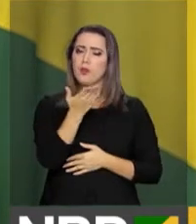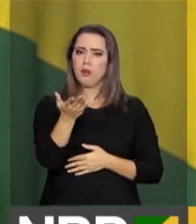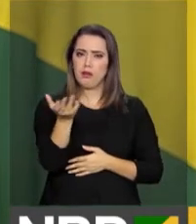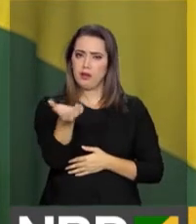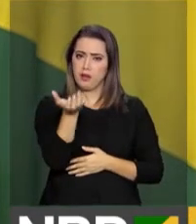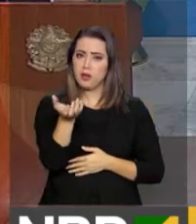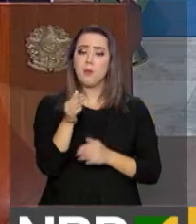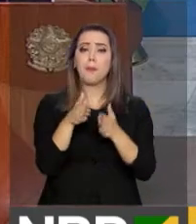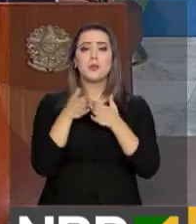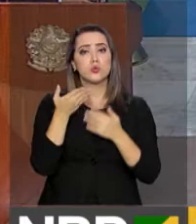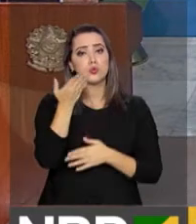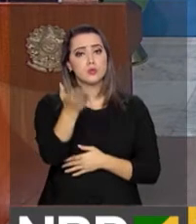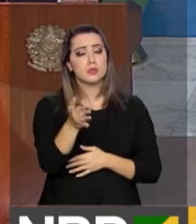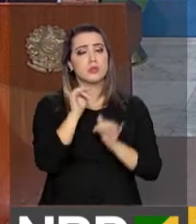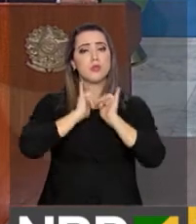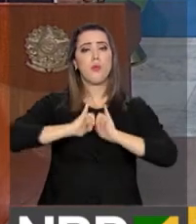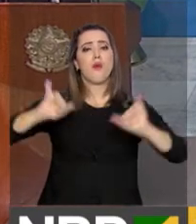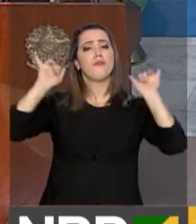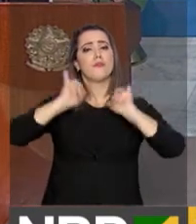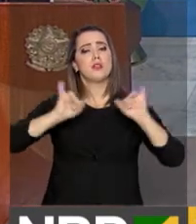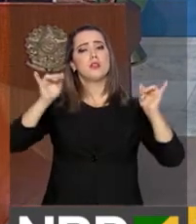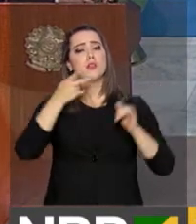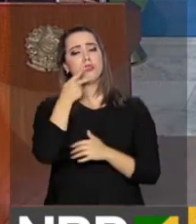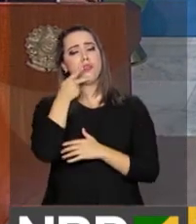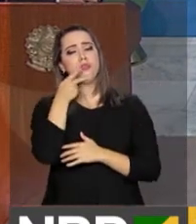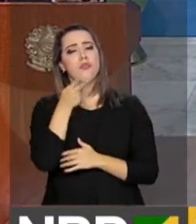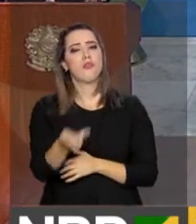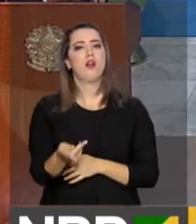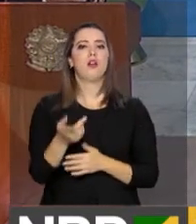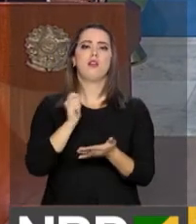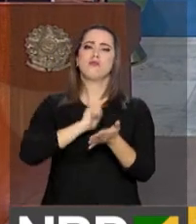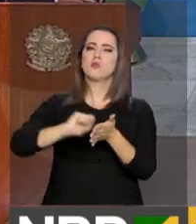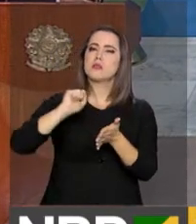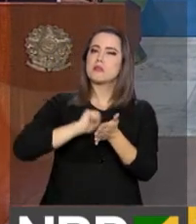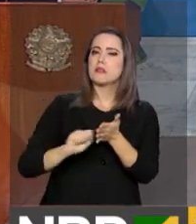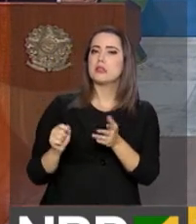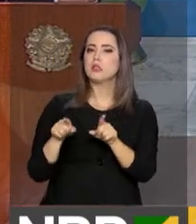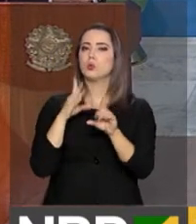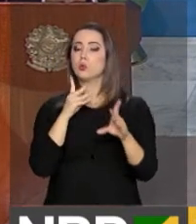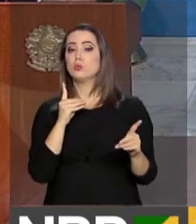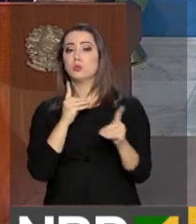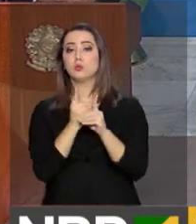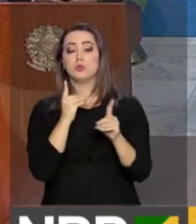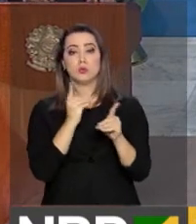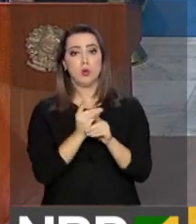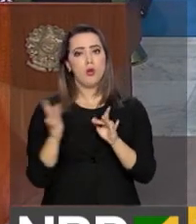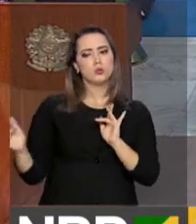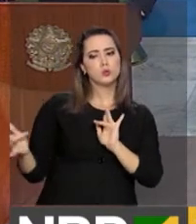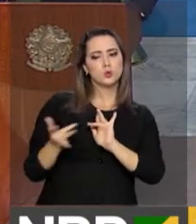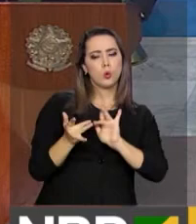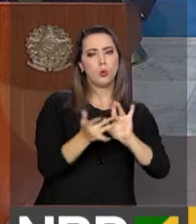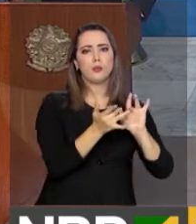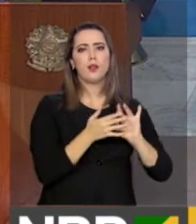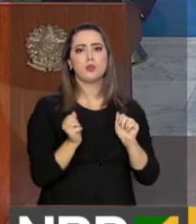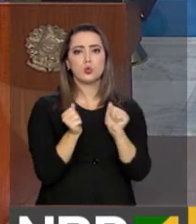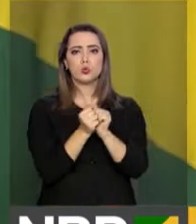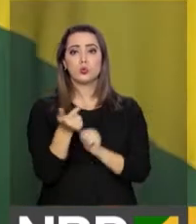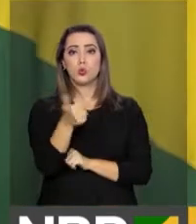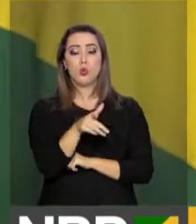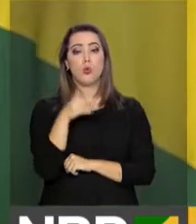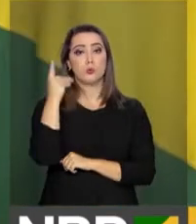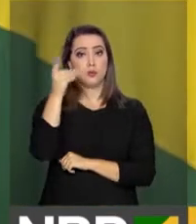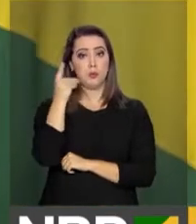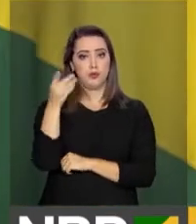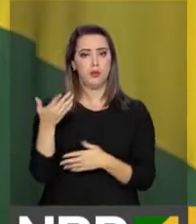nas suas publicações nas suas falas nos seus encontros nos seus contatos com os deputados revelem